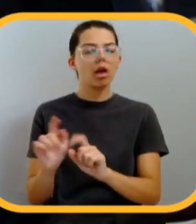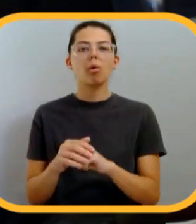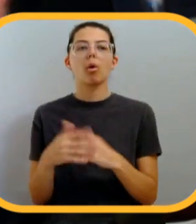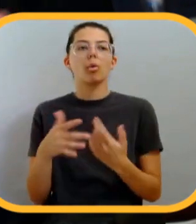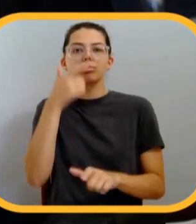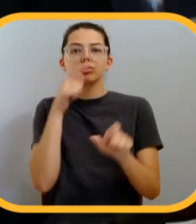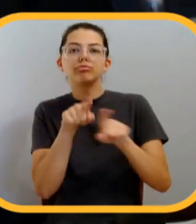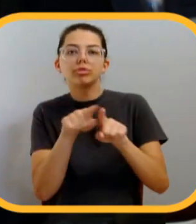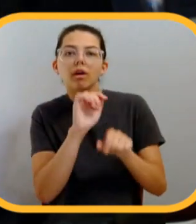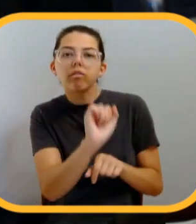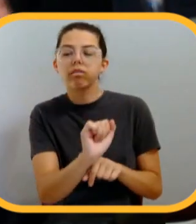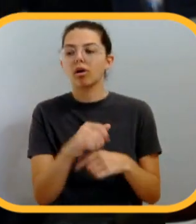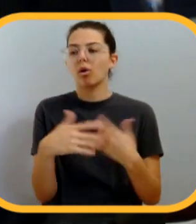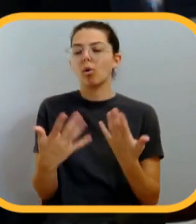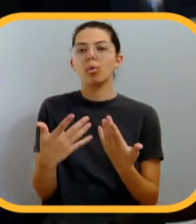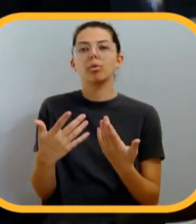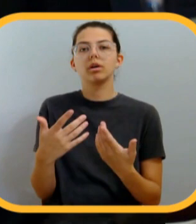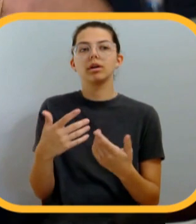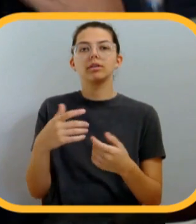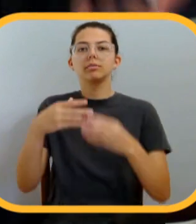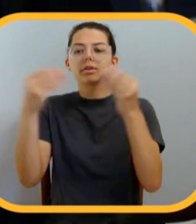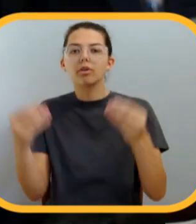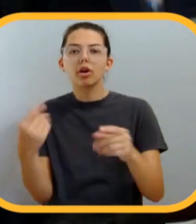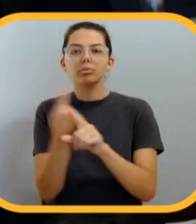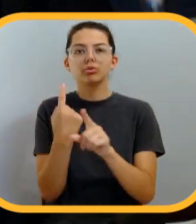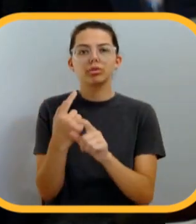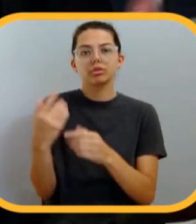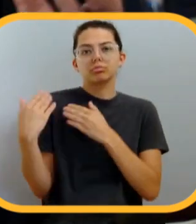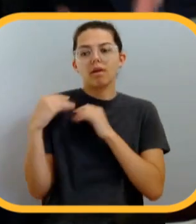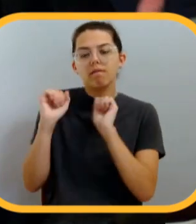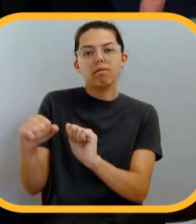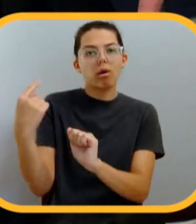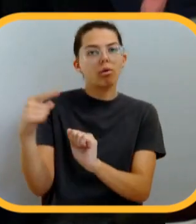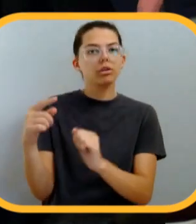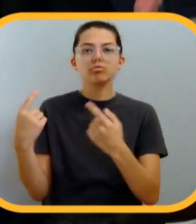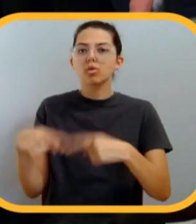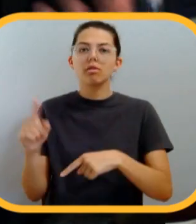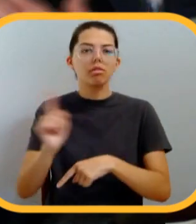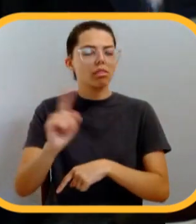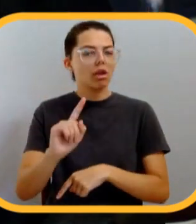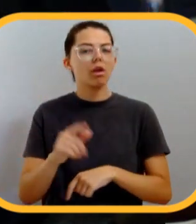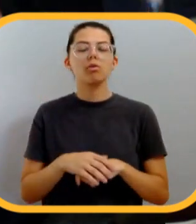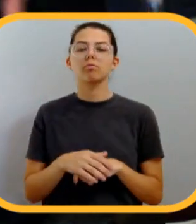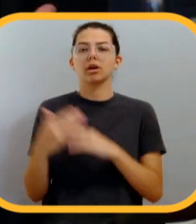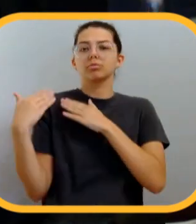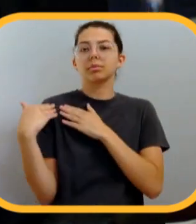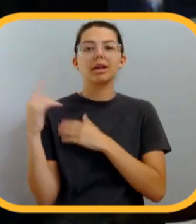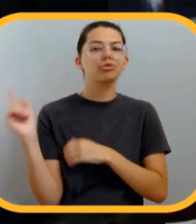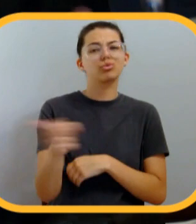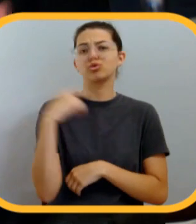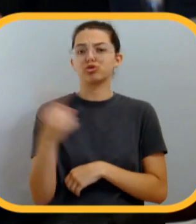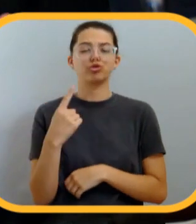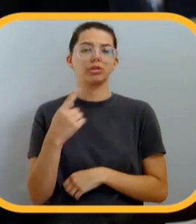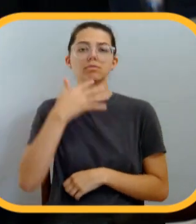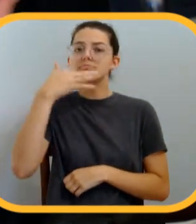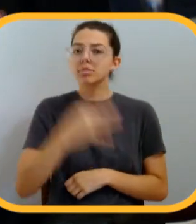ficar só do lado dos políticos, não pode ficar só do lado das plataformas, das próprias plataformas das redes sociais. Há aqui responsabilidade